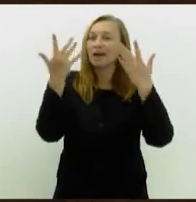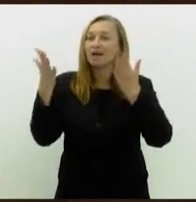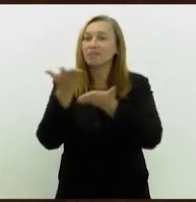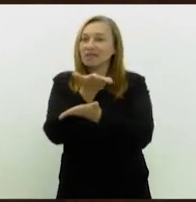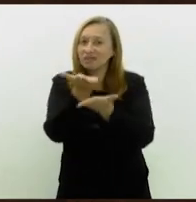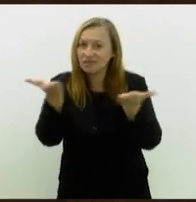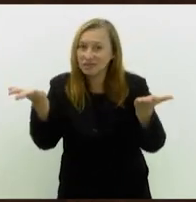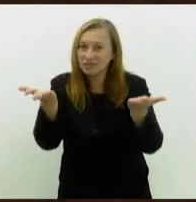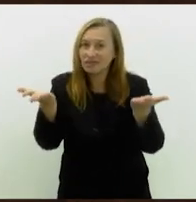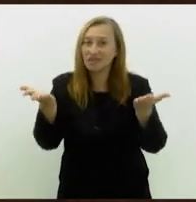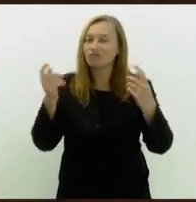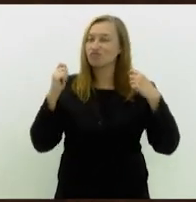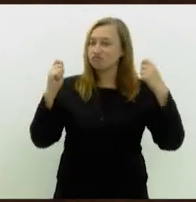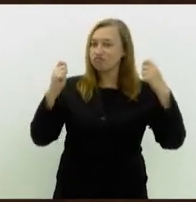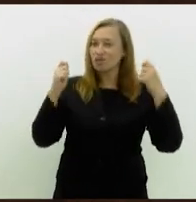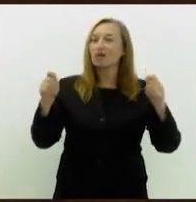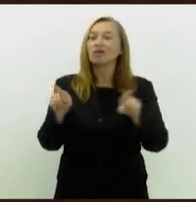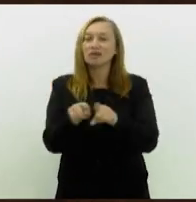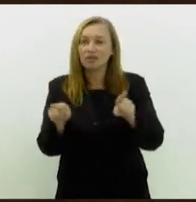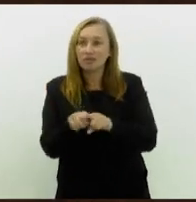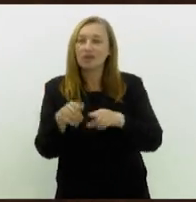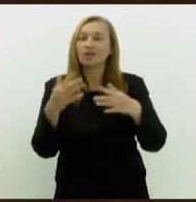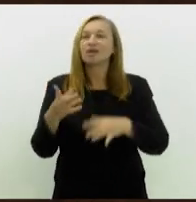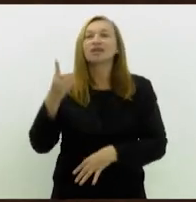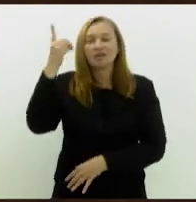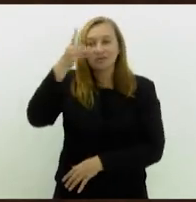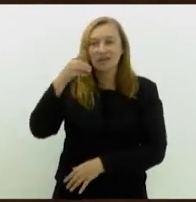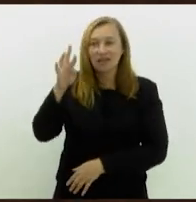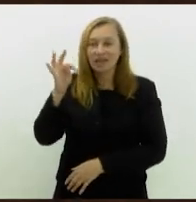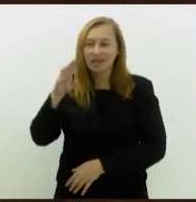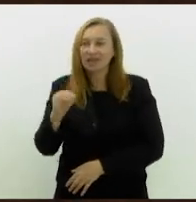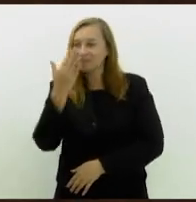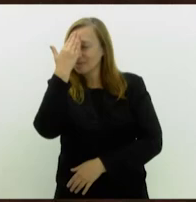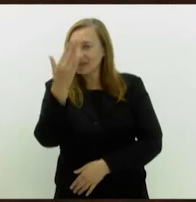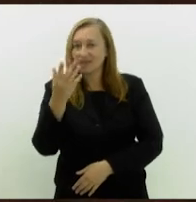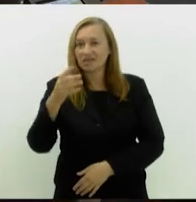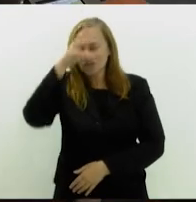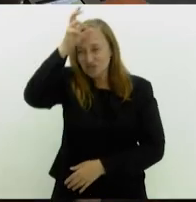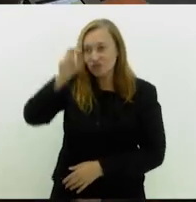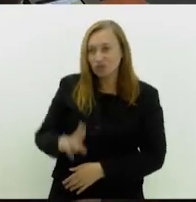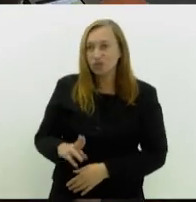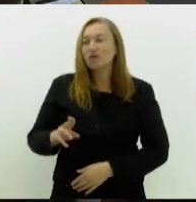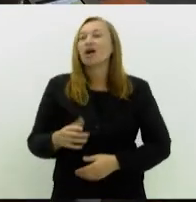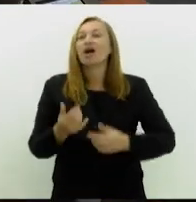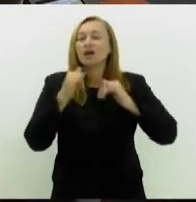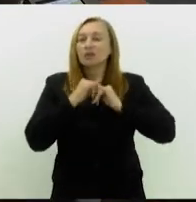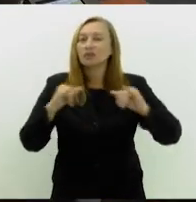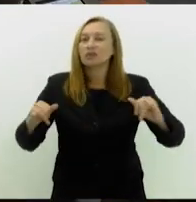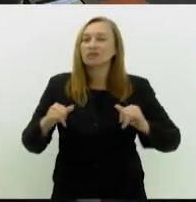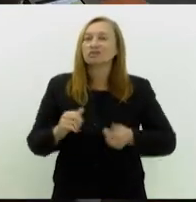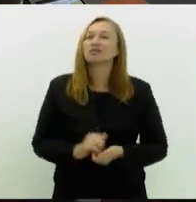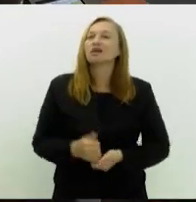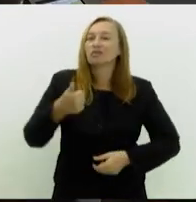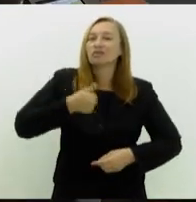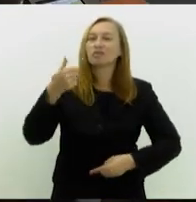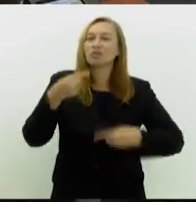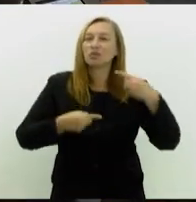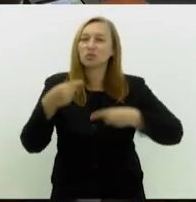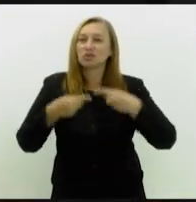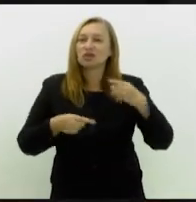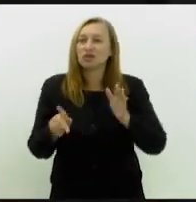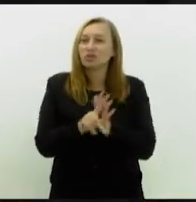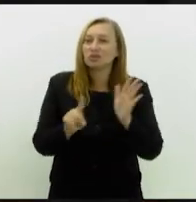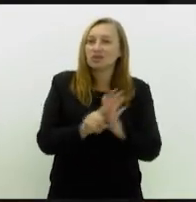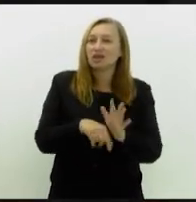toda a nossa torcida e parabéns também a nosso Deputado Renato Obrigada ti Ju anuncio em primeira discussão